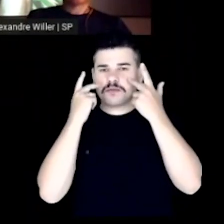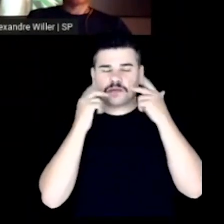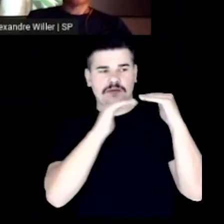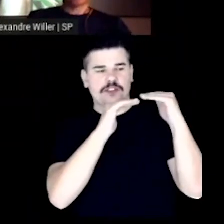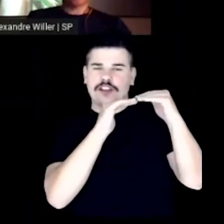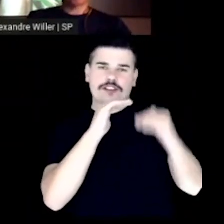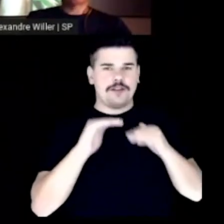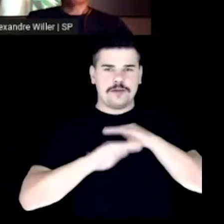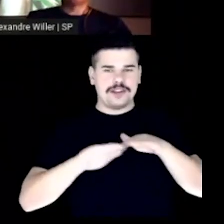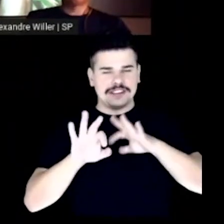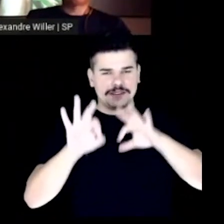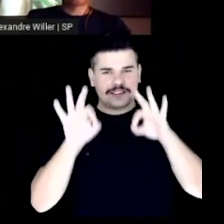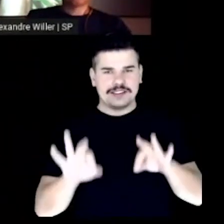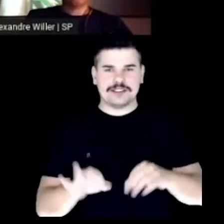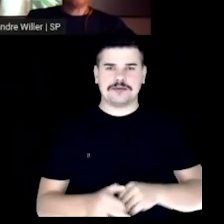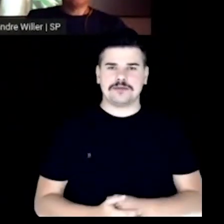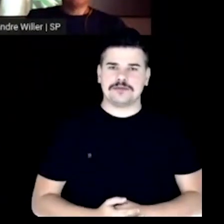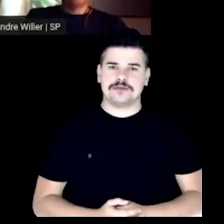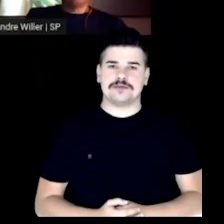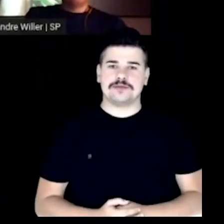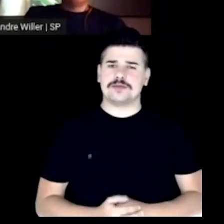esse clichê, sem dúvidas.